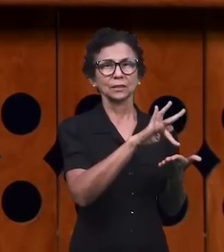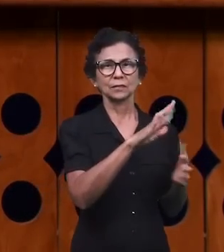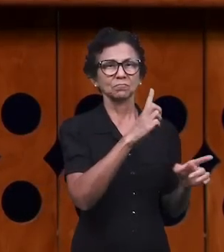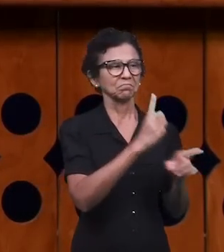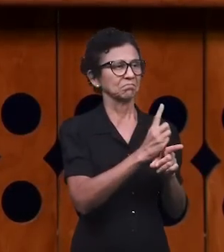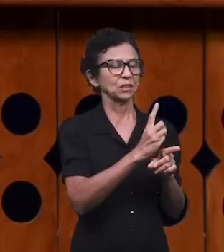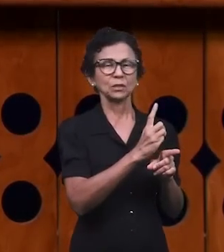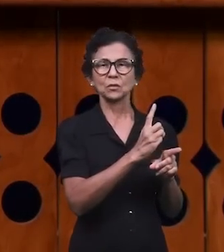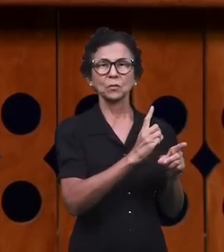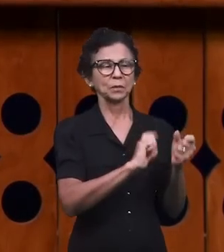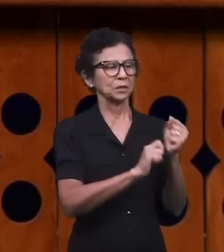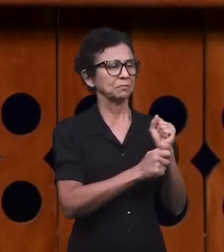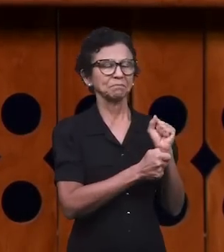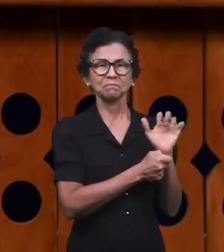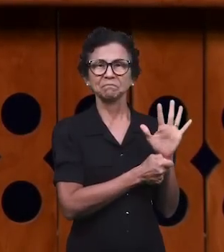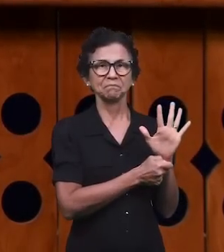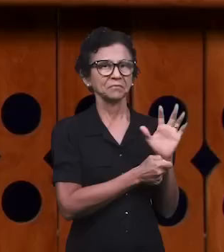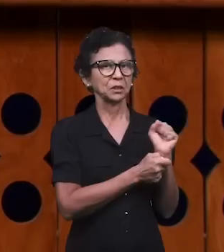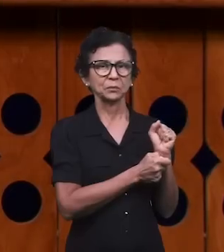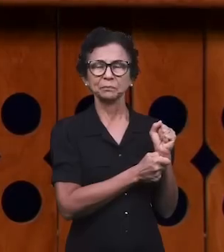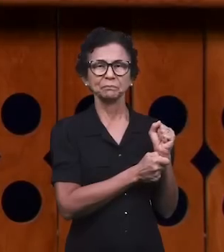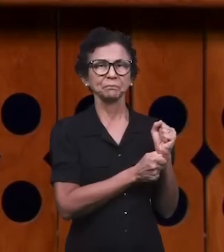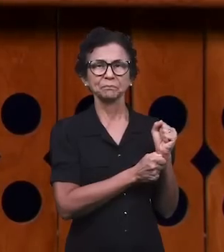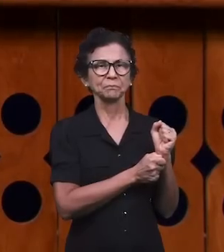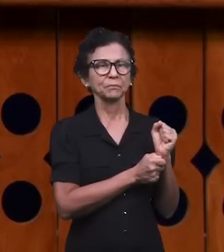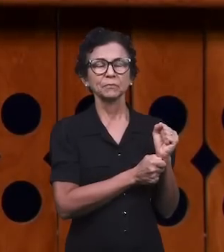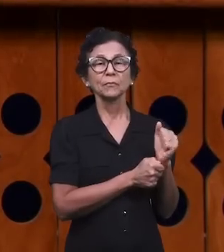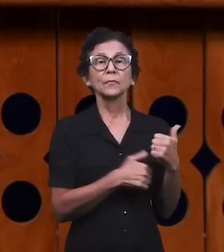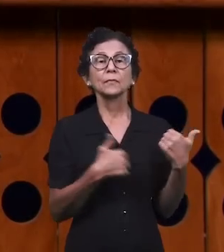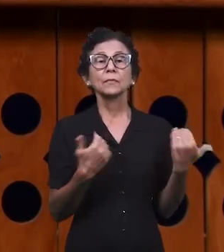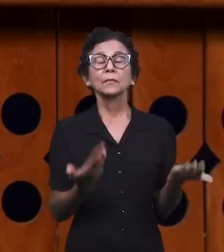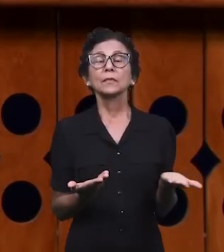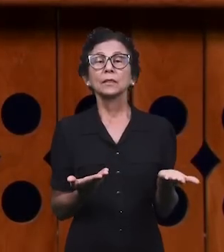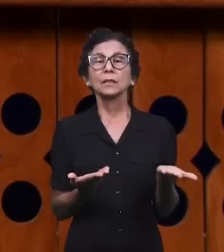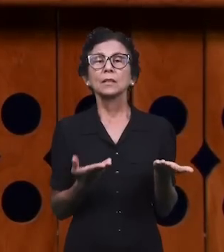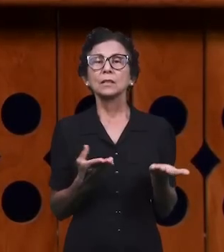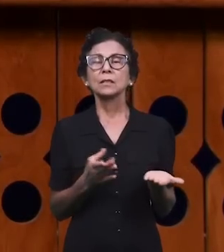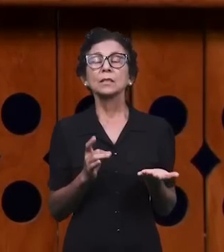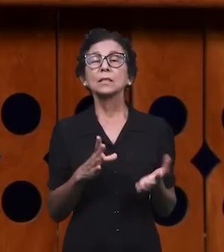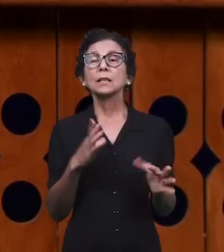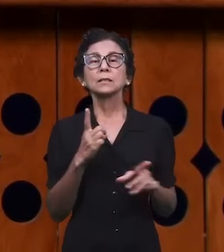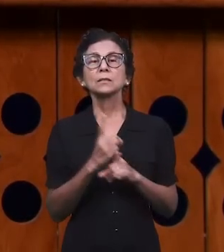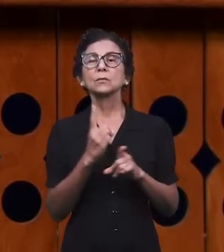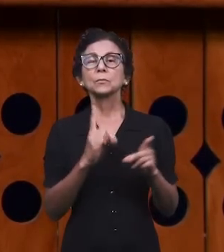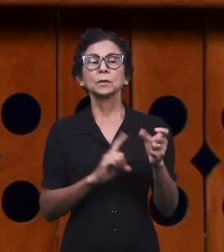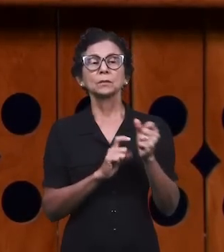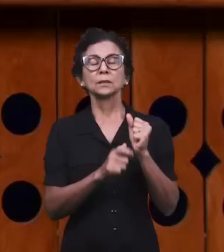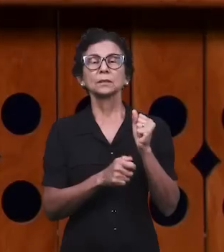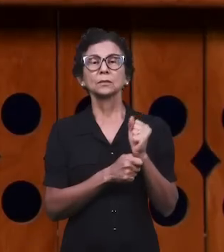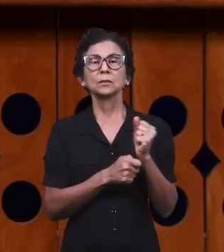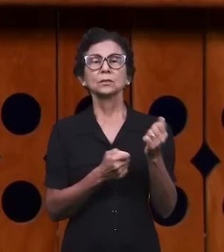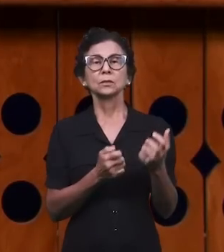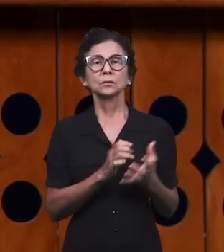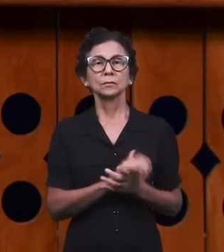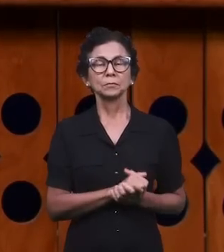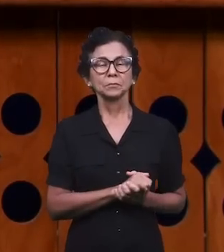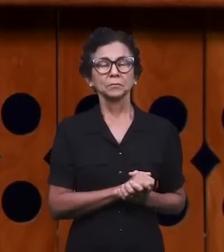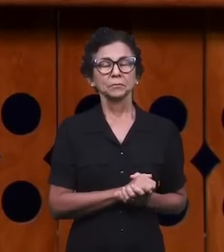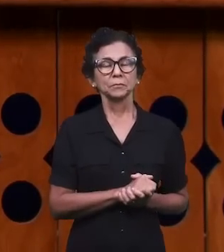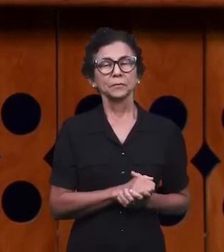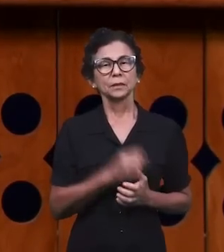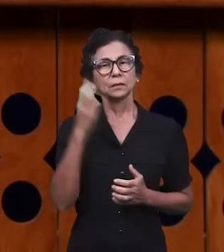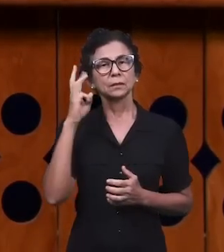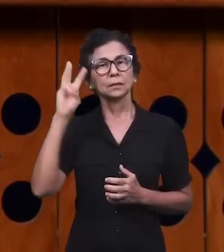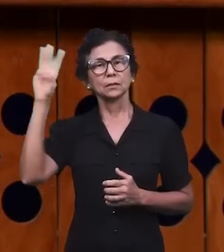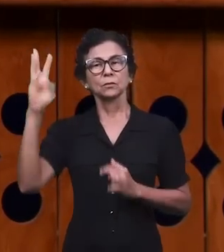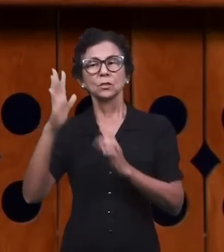esse enigma. Eles não puderam decifrar esse enigma. E quem é que podia decifrar esse enigma que ao terceiro dia Jesus ele